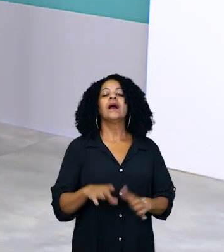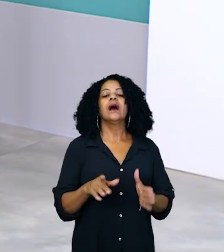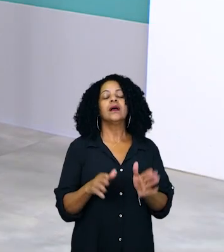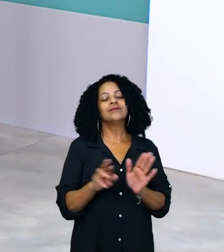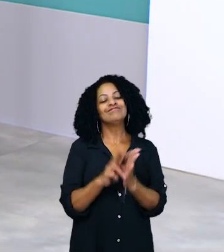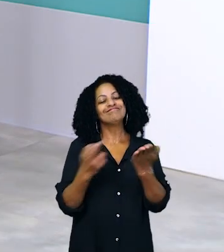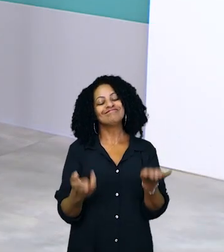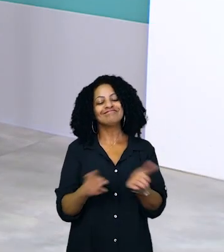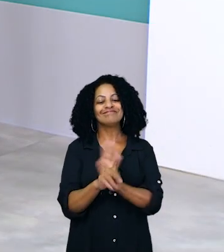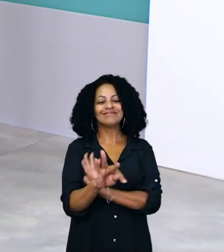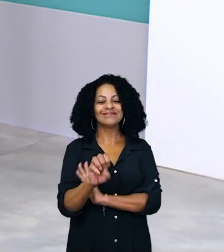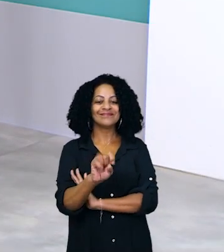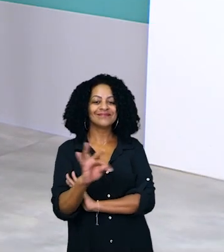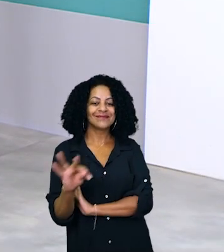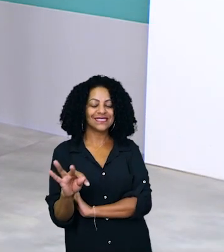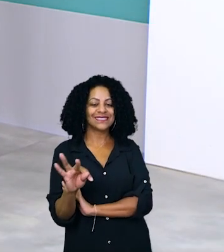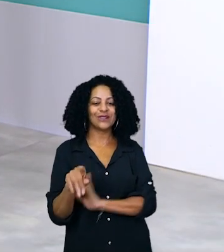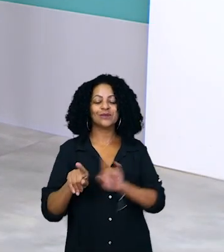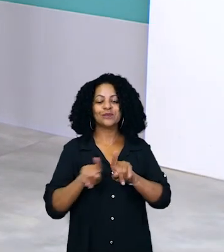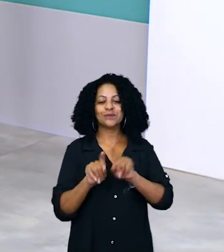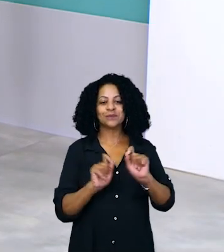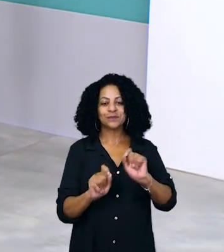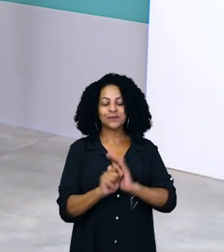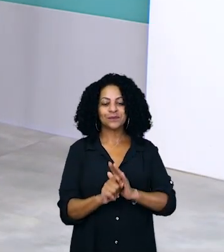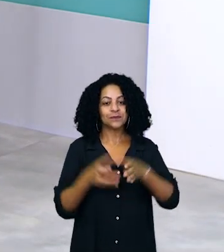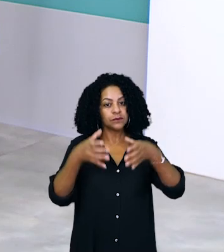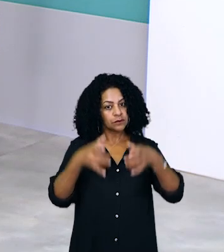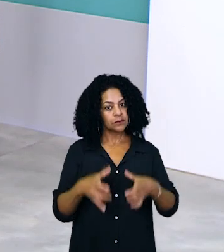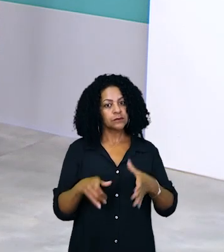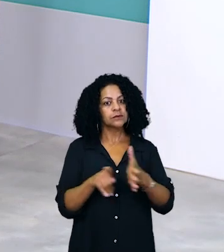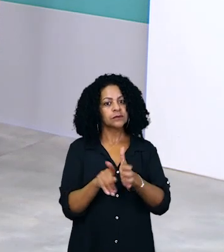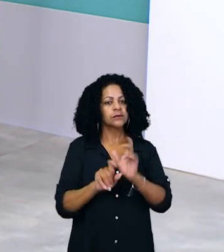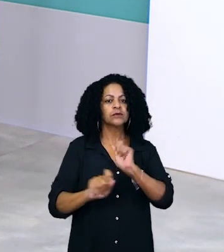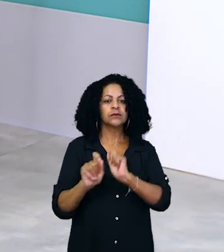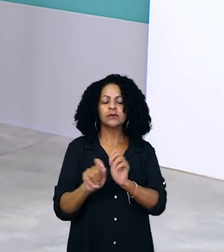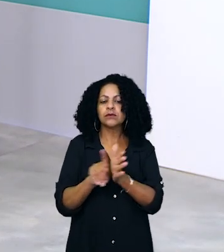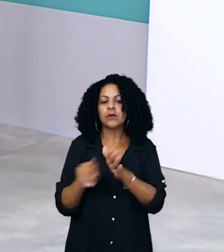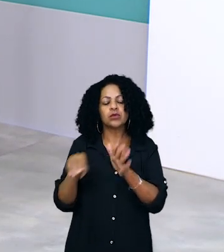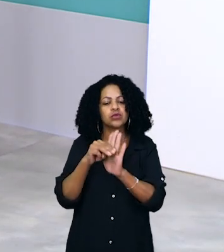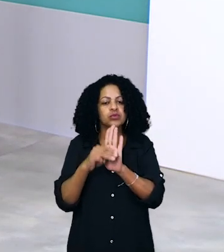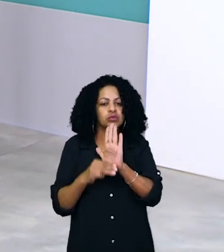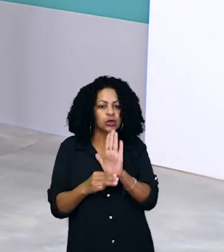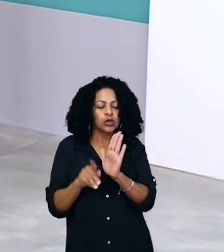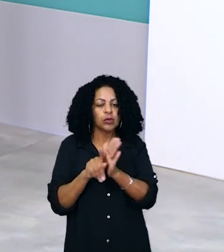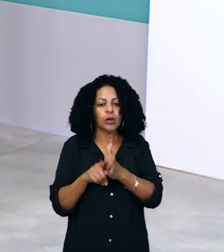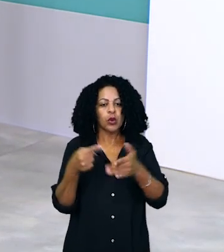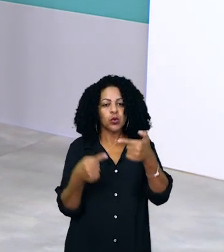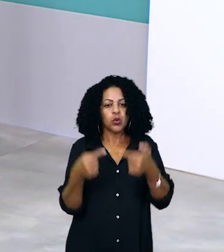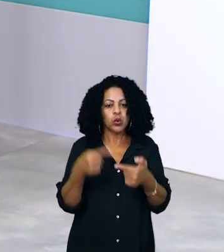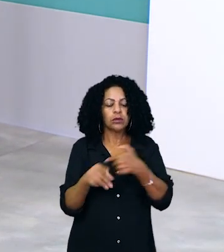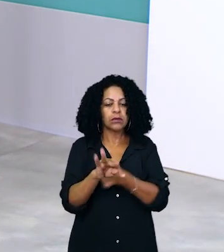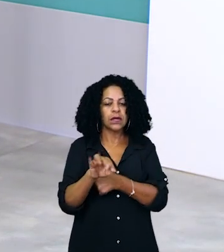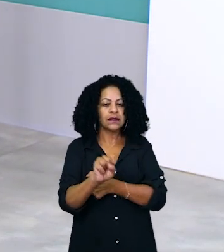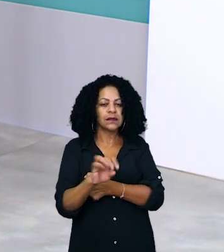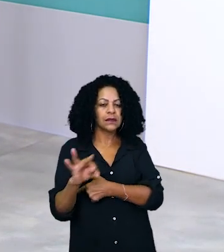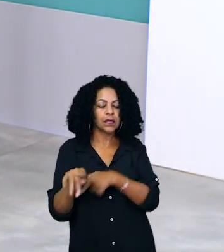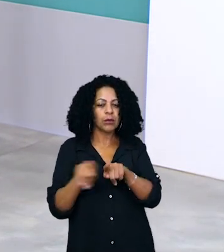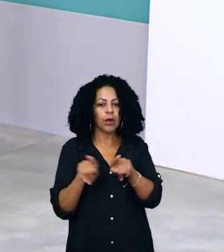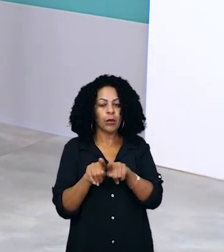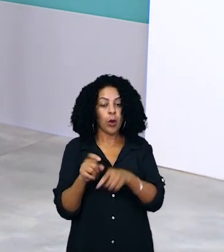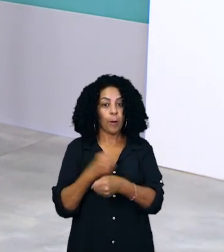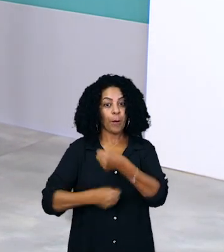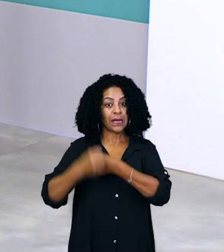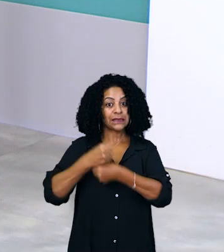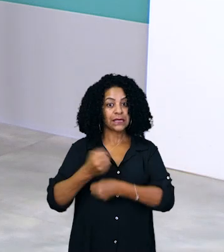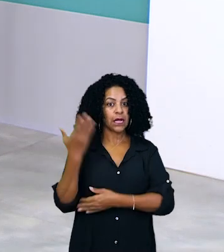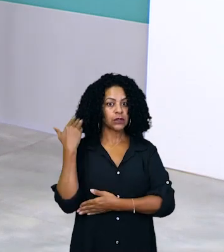O Revista TST está de volta e com dados positivos, viu, Luana? O Centro Judiciário de Métodos Consensuais de Solução de Conflitos do TST